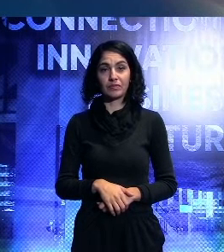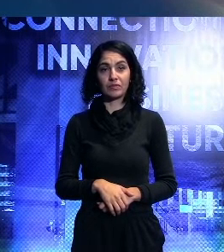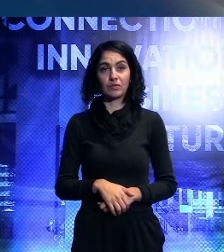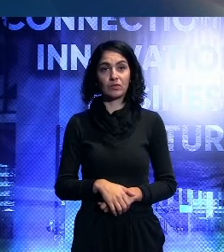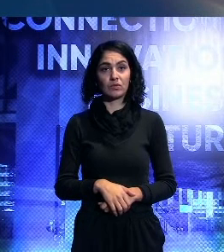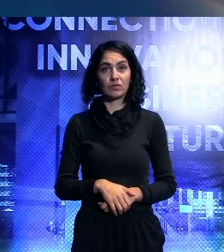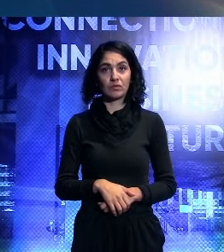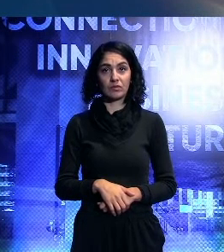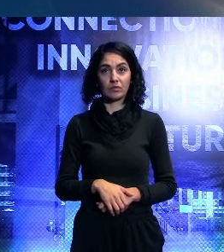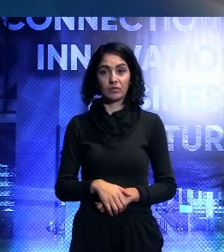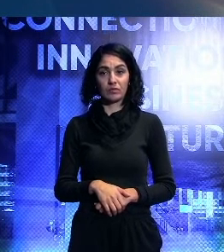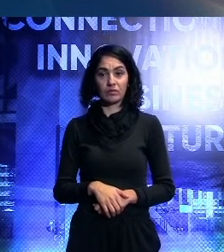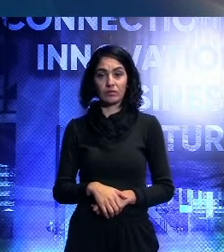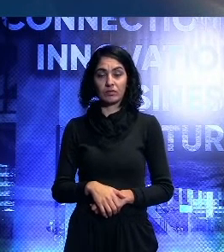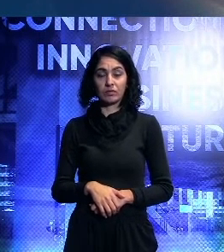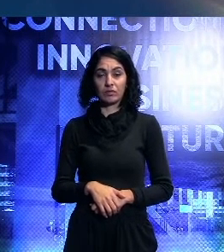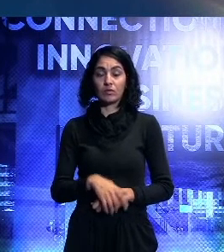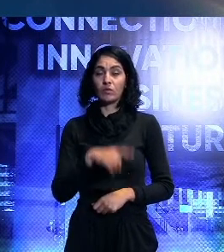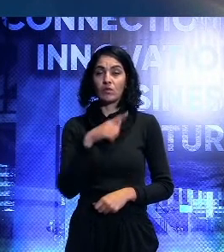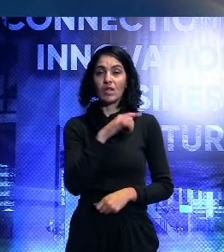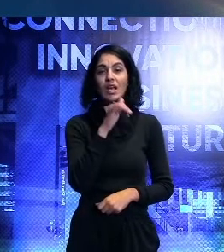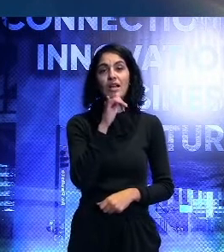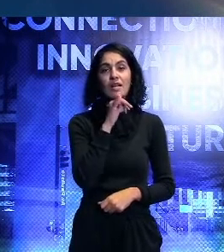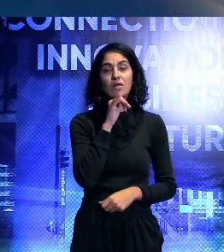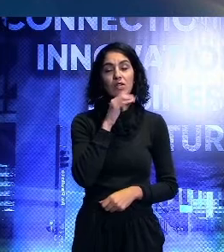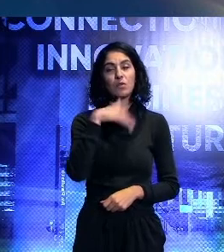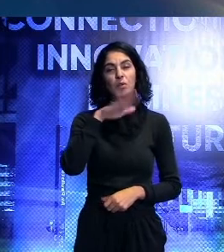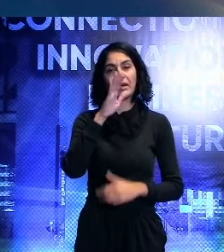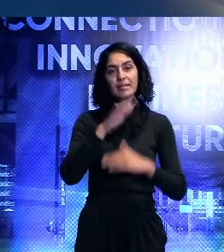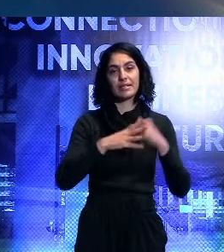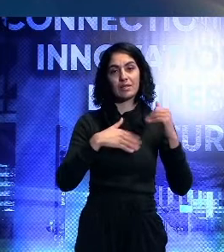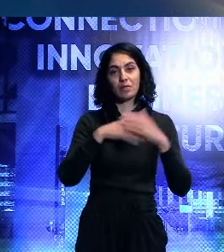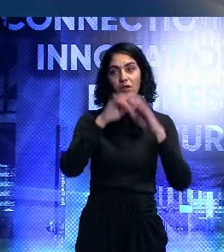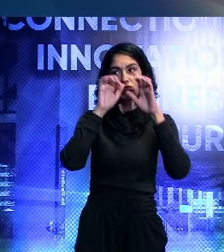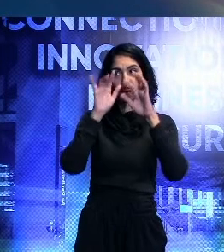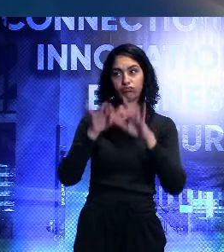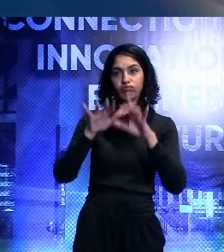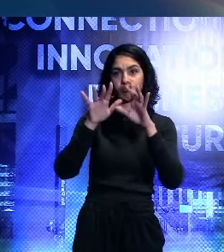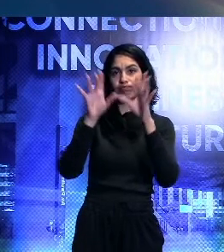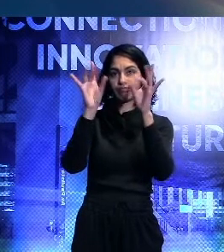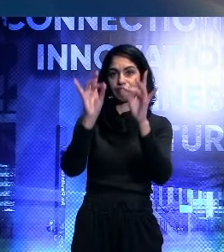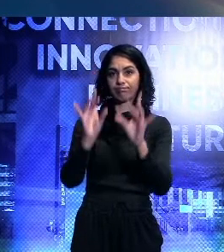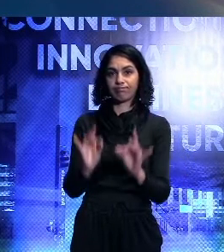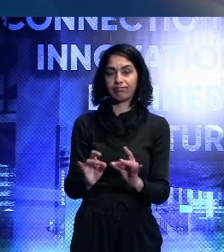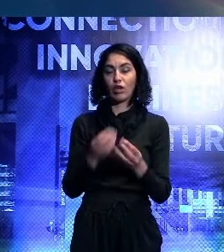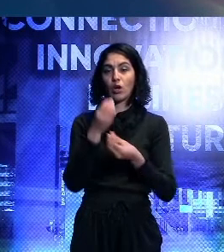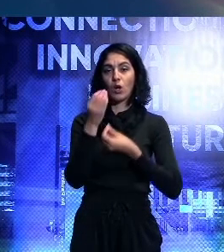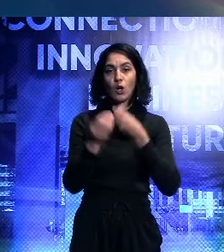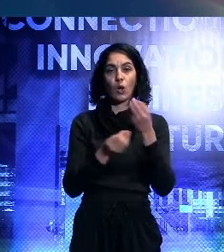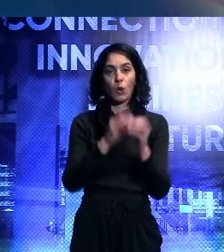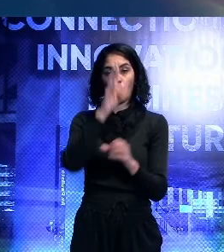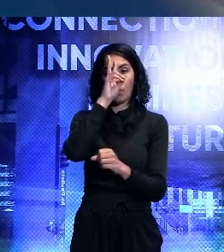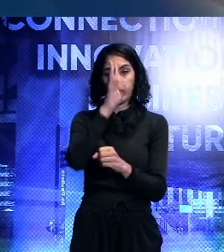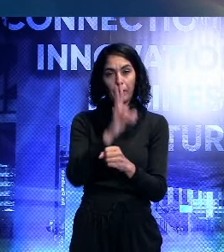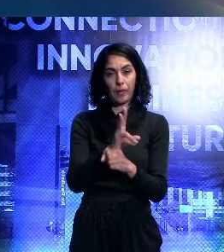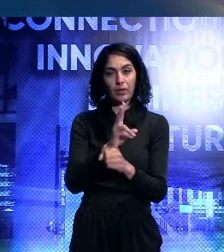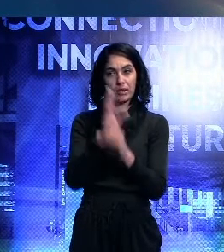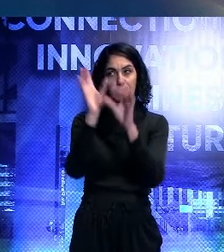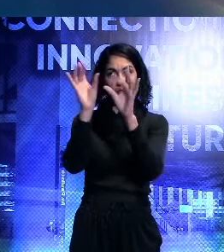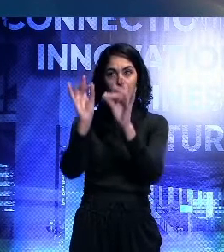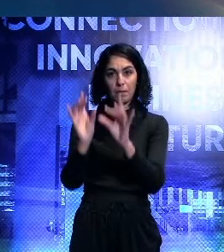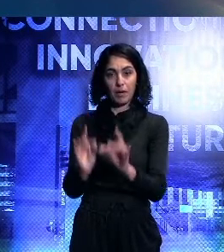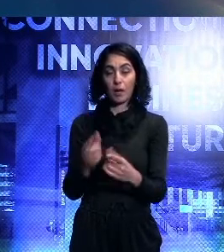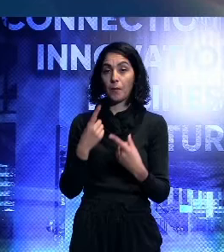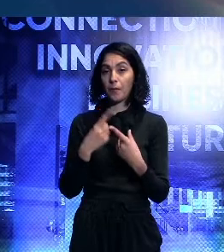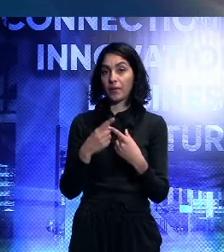Foi. E aqui é um exemplo um pouco mais prático que eu descrevi como que a gente detalha essa hipótese. Porque a hipótese,